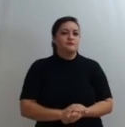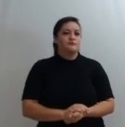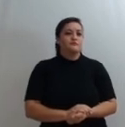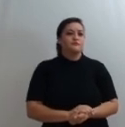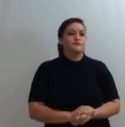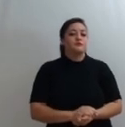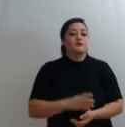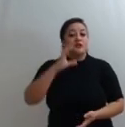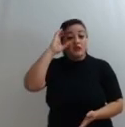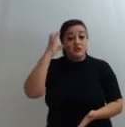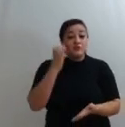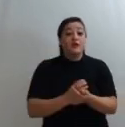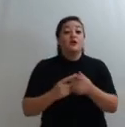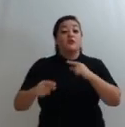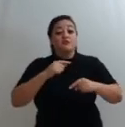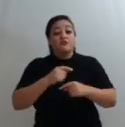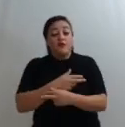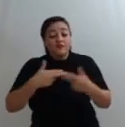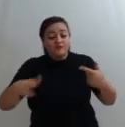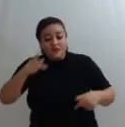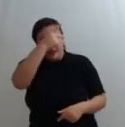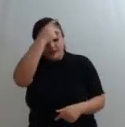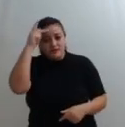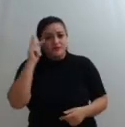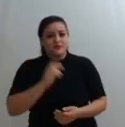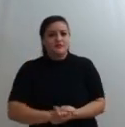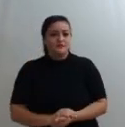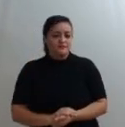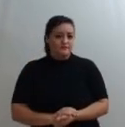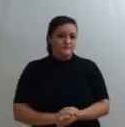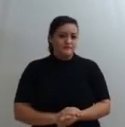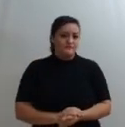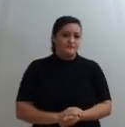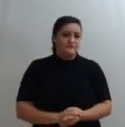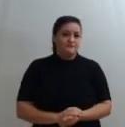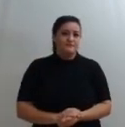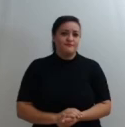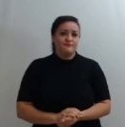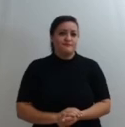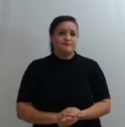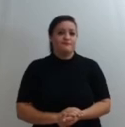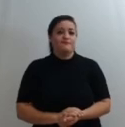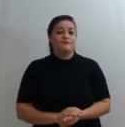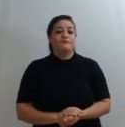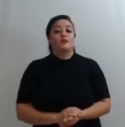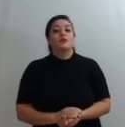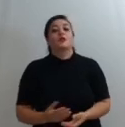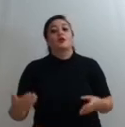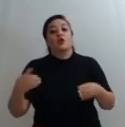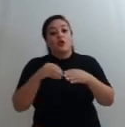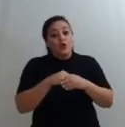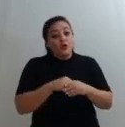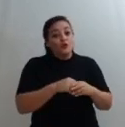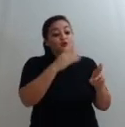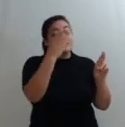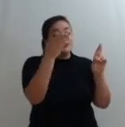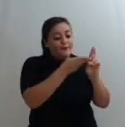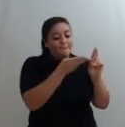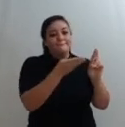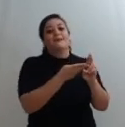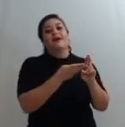que envolve várias pessoas, inclusive o paciente, que é integrante dos quadros